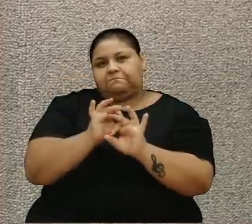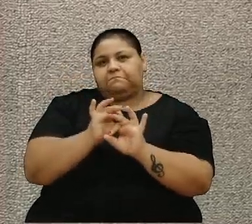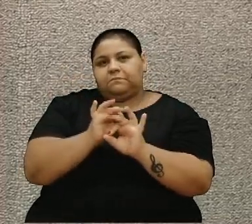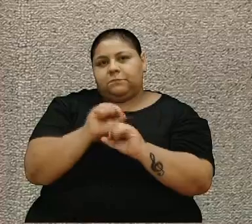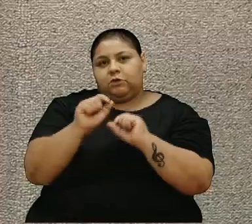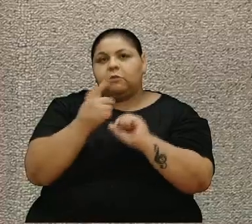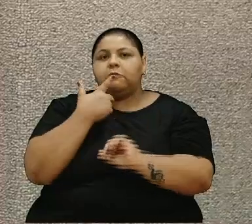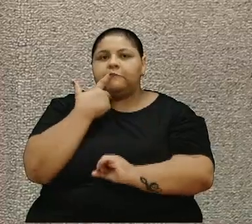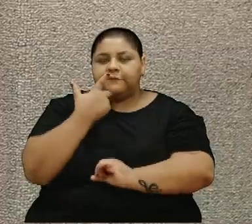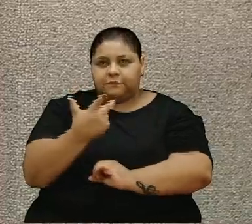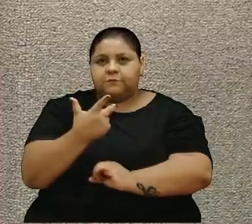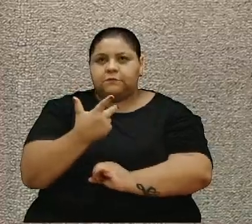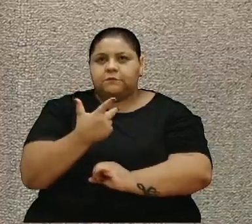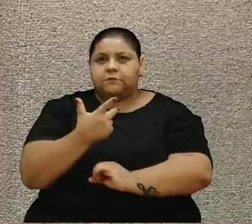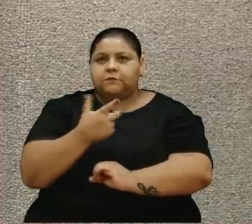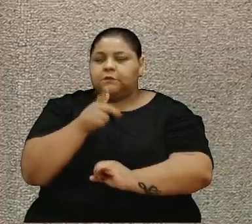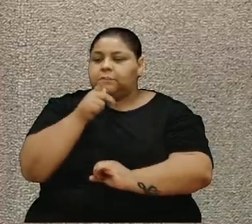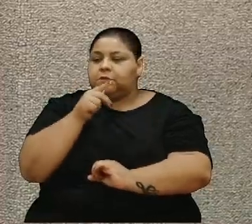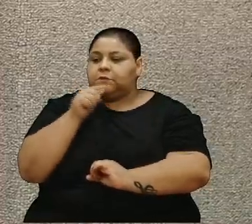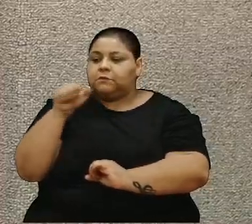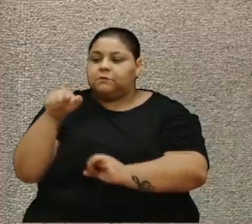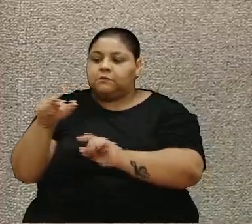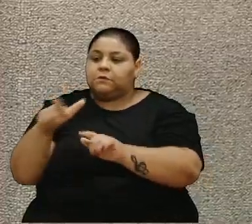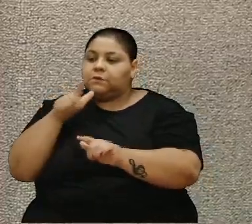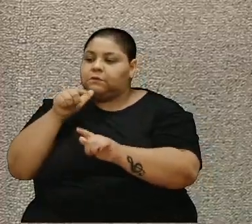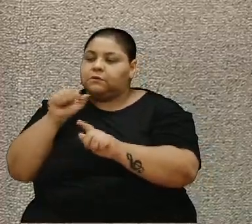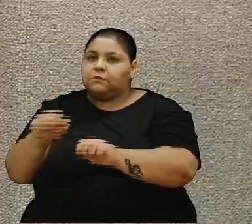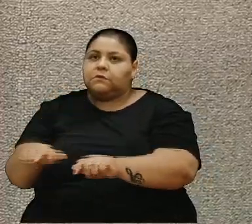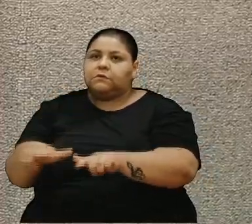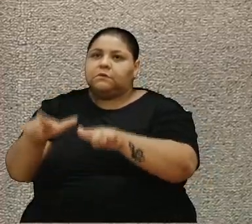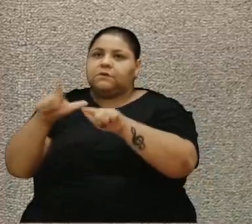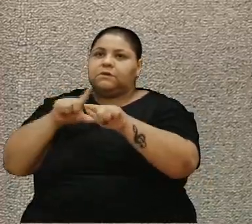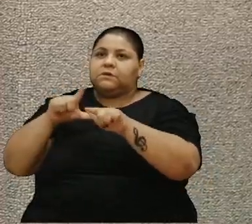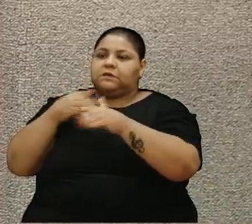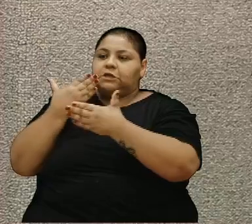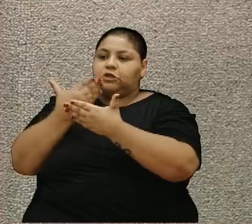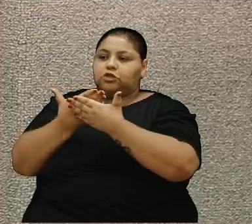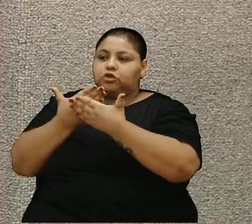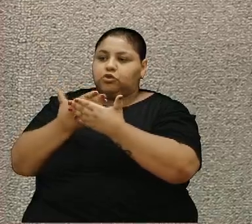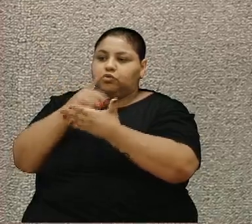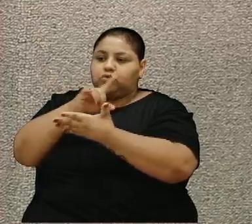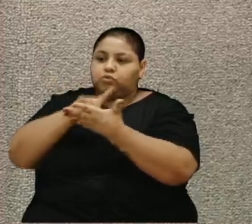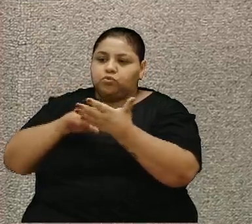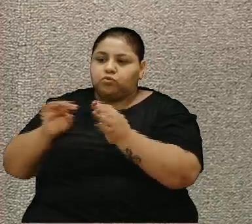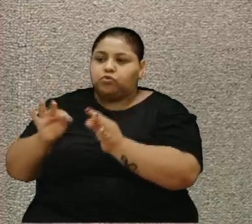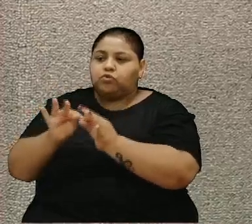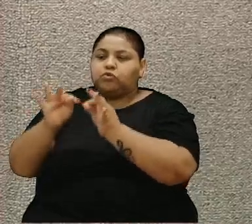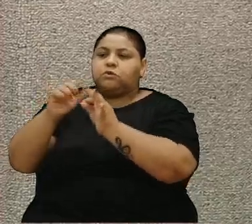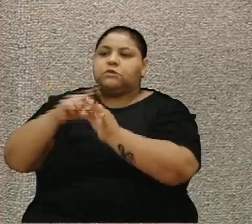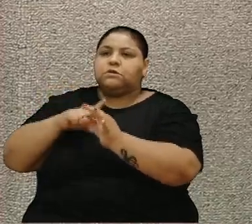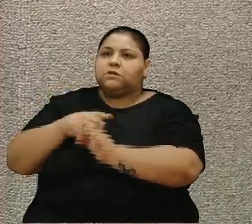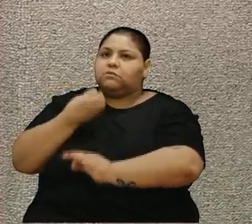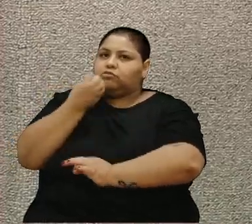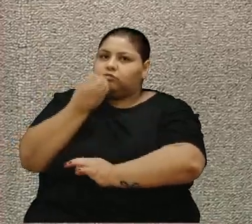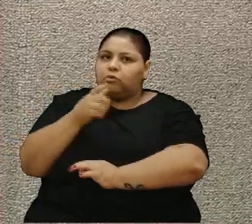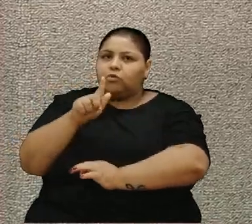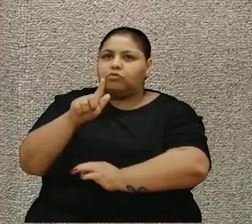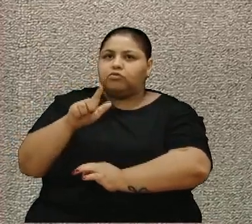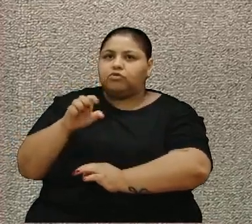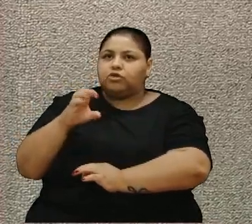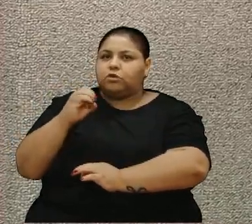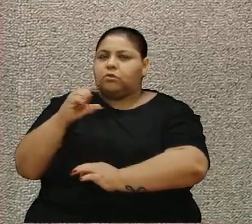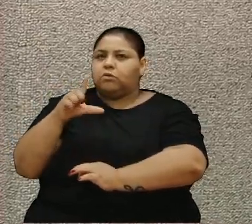eu disse, a represa da Albó já tem estudos, laudos técnicos. Nós temos bons geólogos, capitão